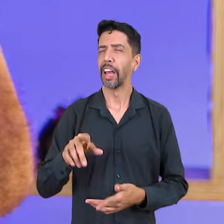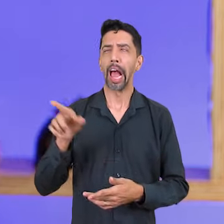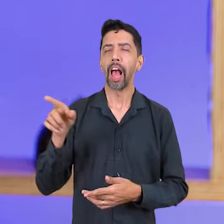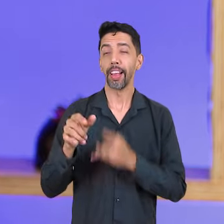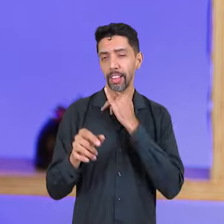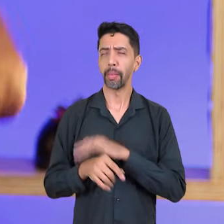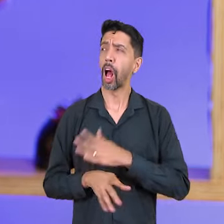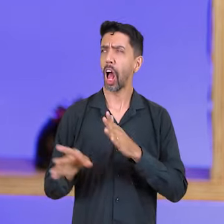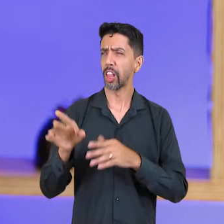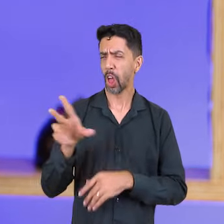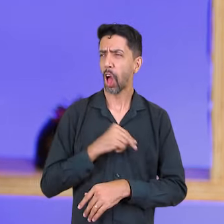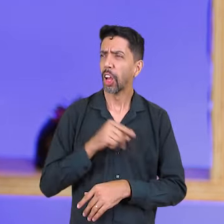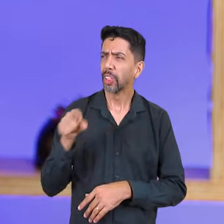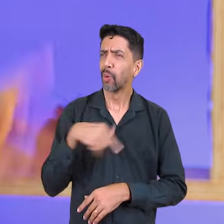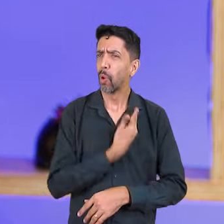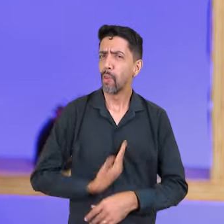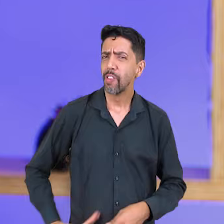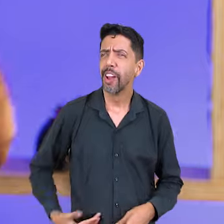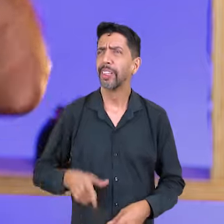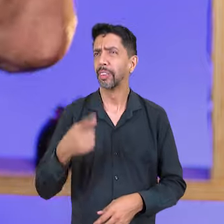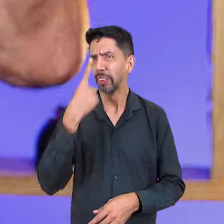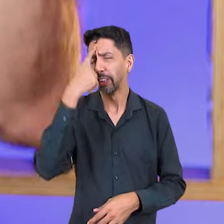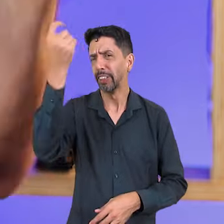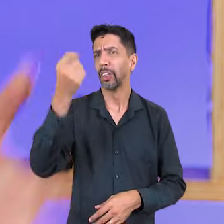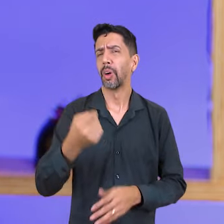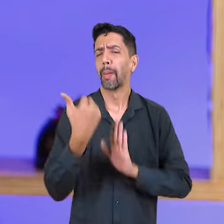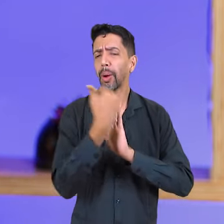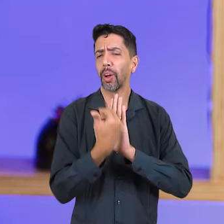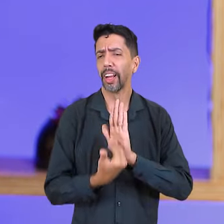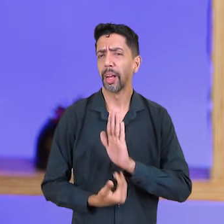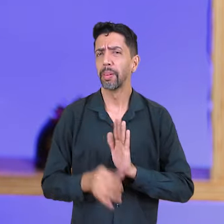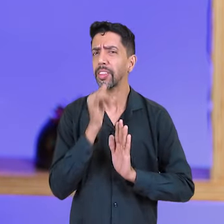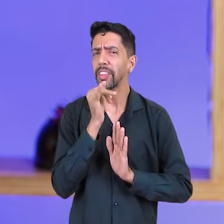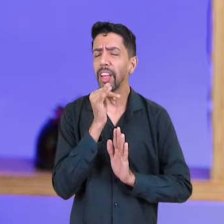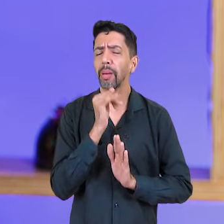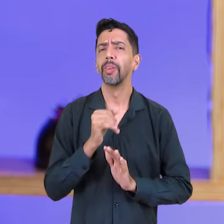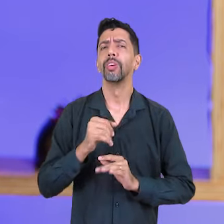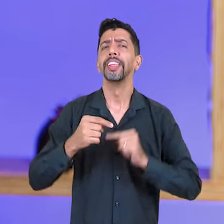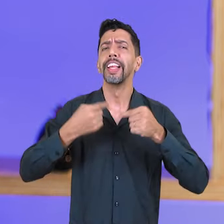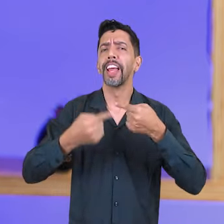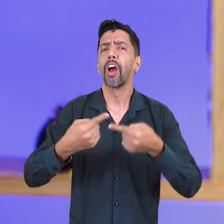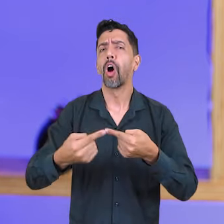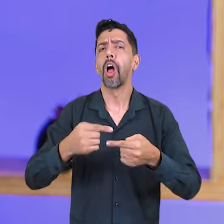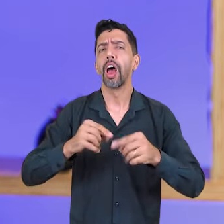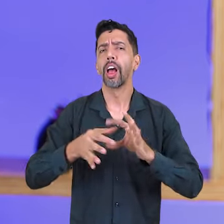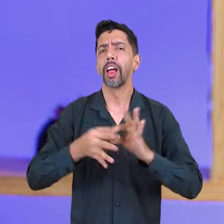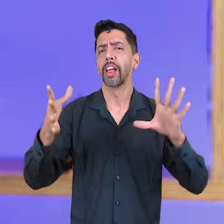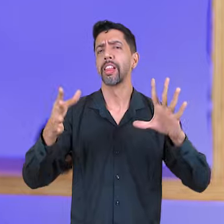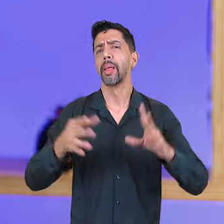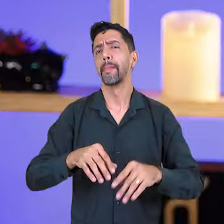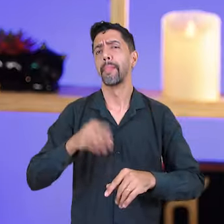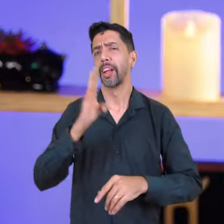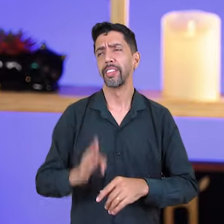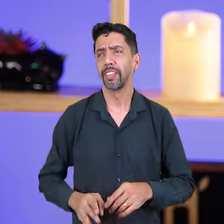operações limpa nome, tem aí o Desenrola Brasil, tem um monte de situações, só que não vão combater a causa do seu problema